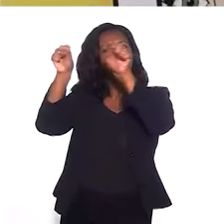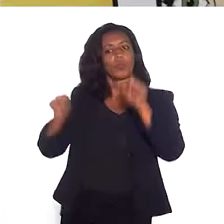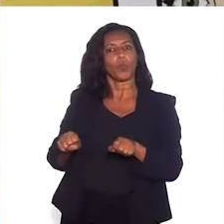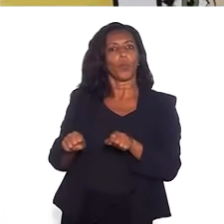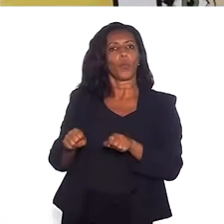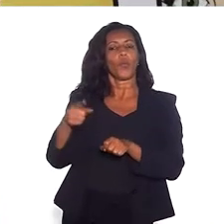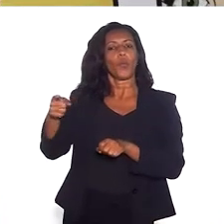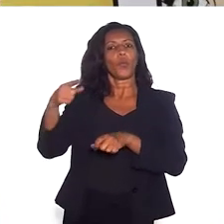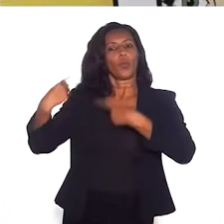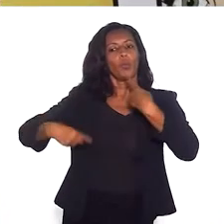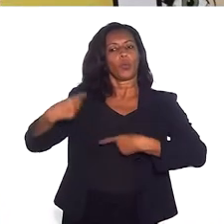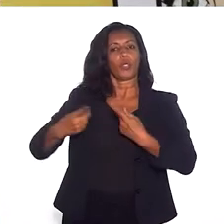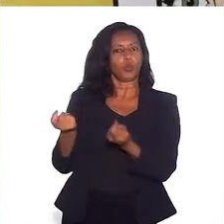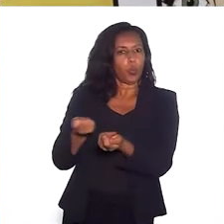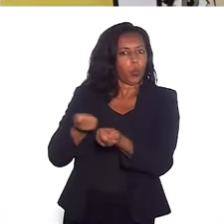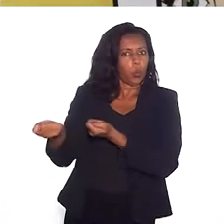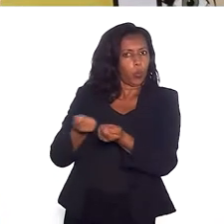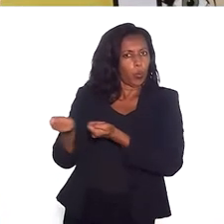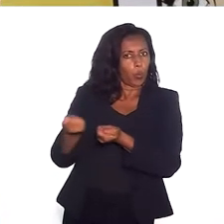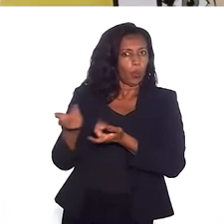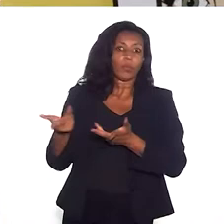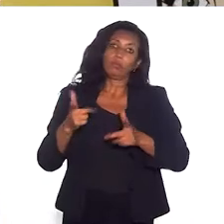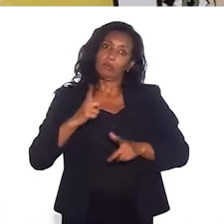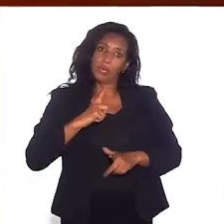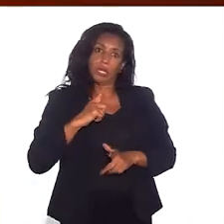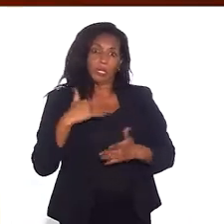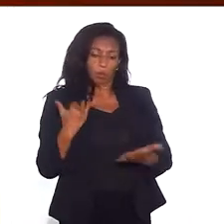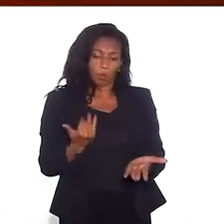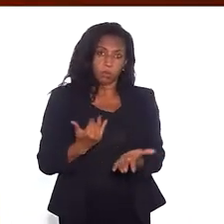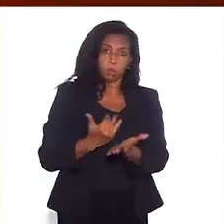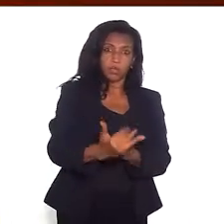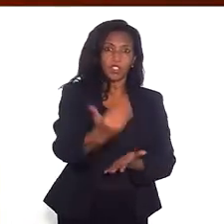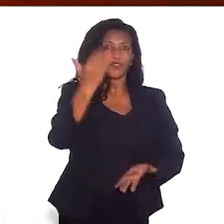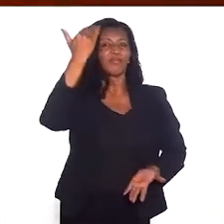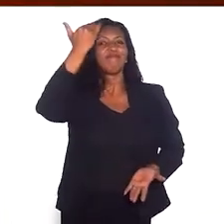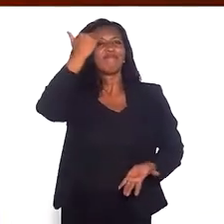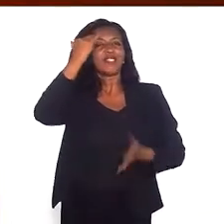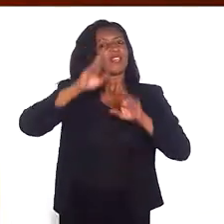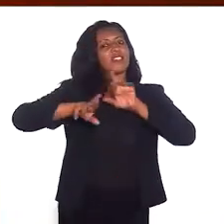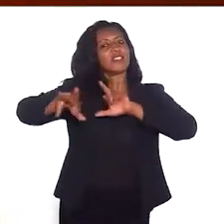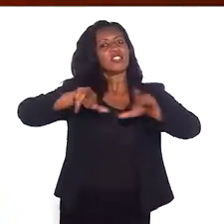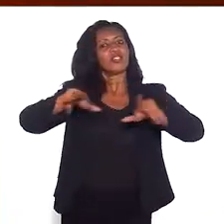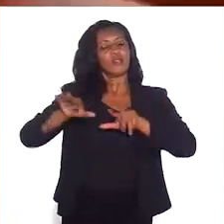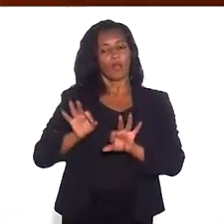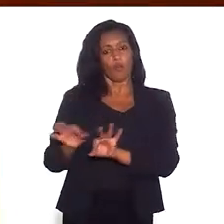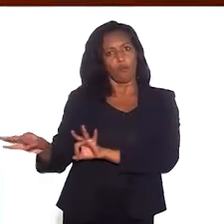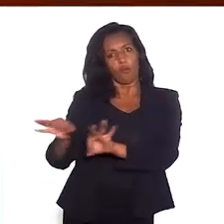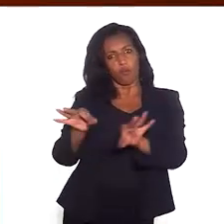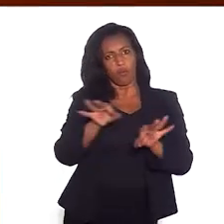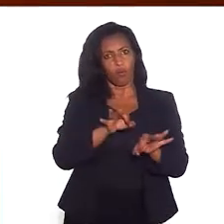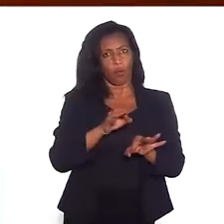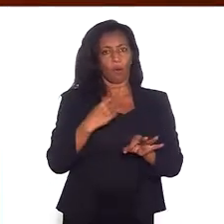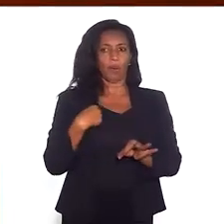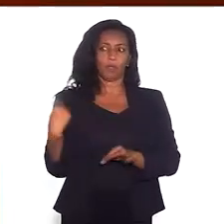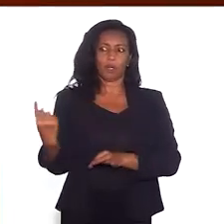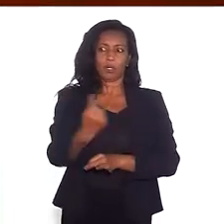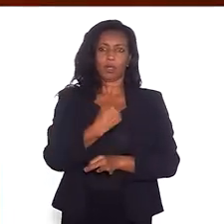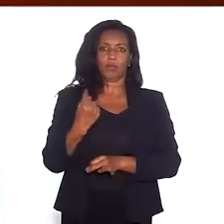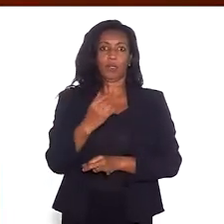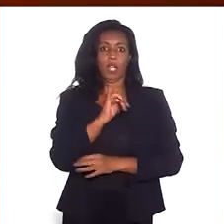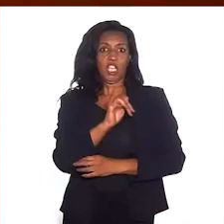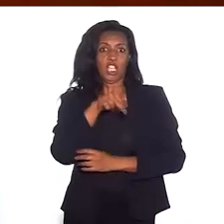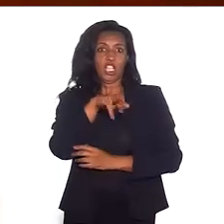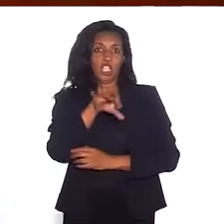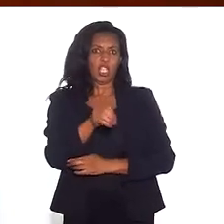político e econômico, e o colonialismo. Então, a partir disso, a gente vai entender, né, como essas diferentes formas de opressão, o que